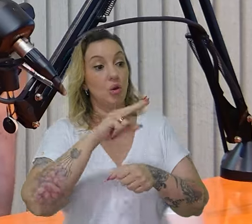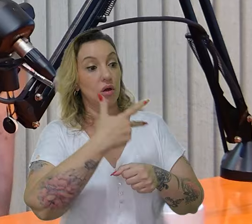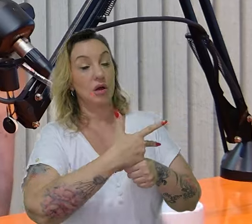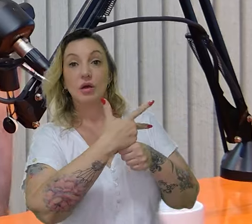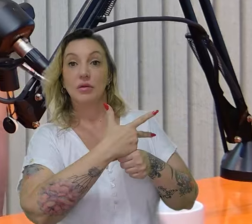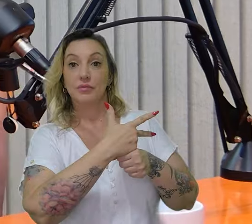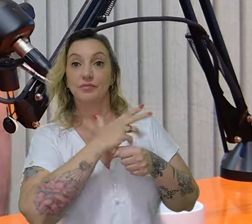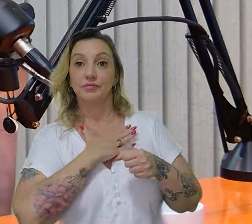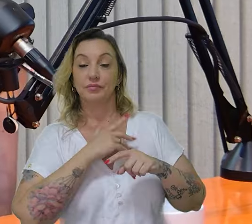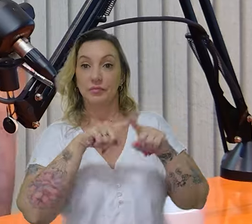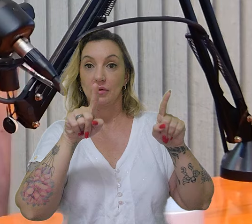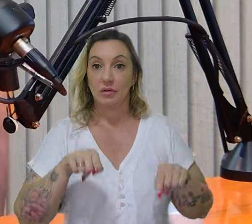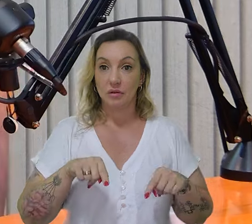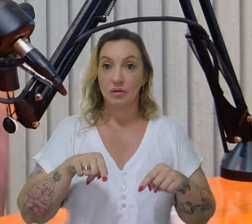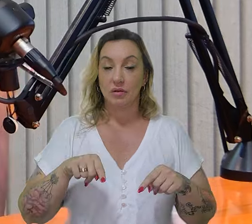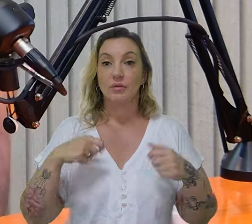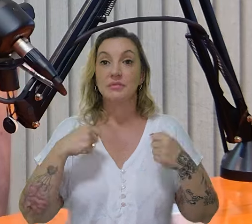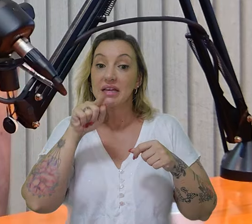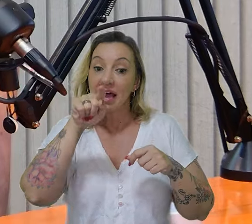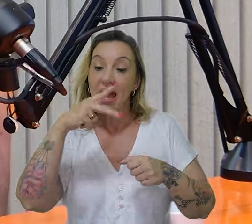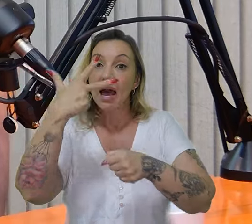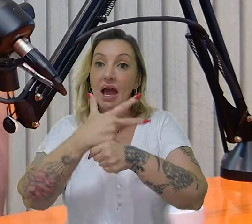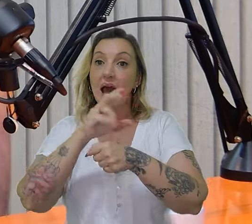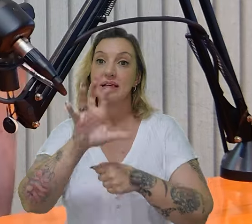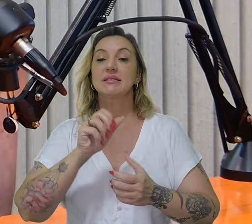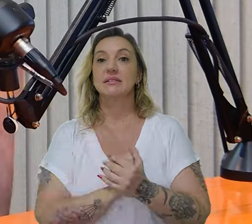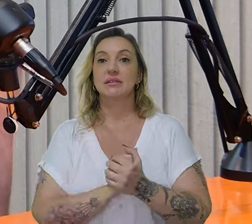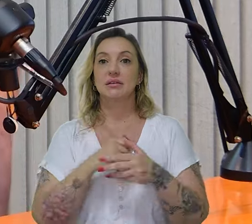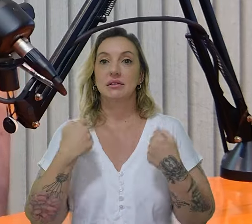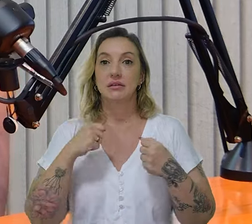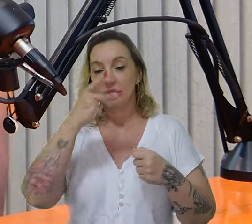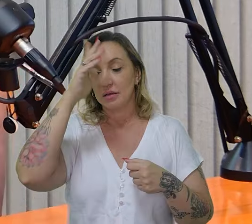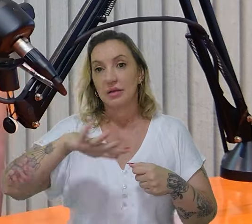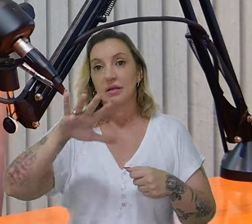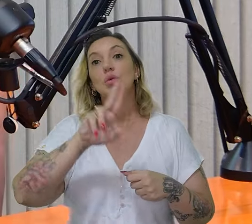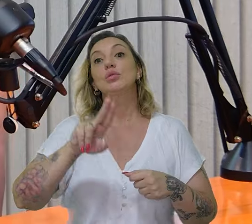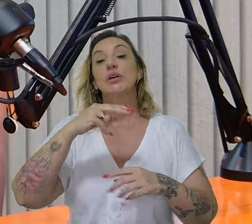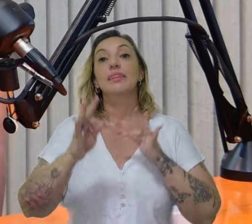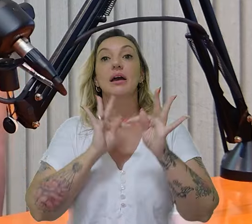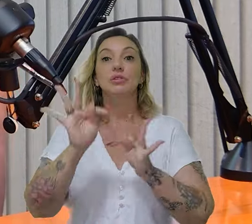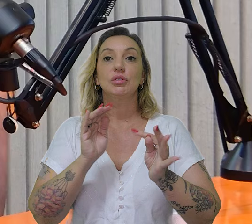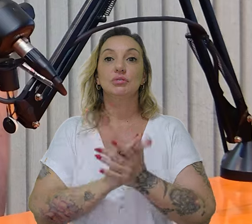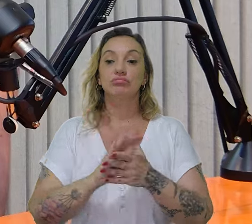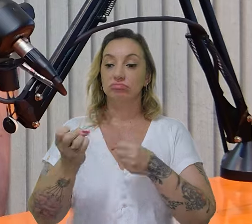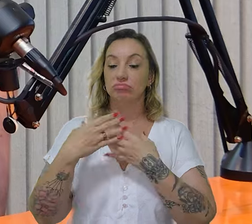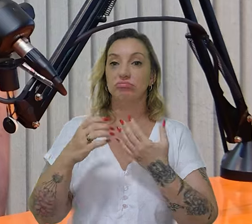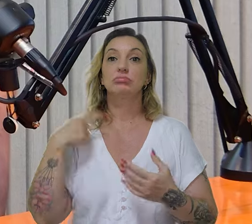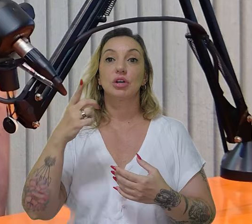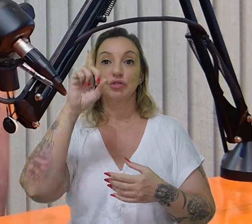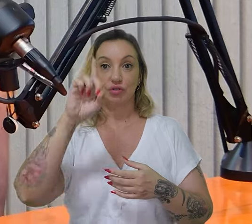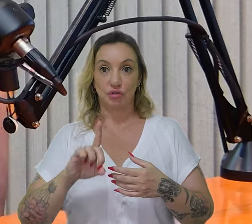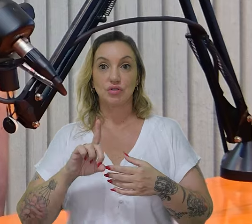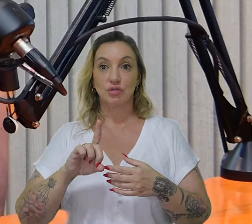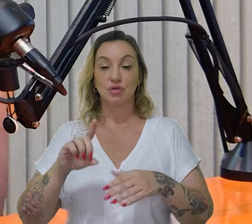os meus os meus scripts precisam ter essa pegada eu preciso de gente que saiba usar essa tecnologia ele fala is isso o nosso diretor